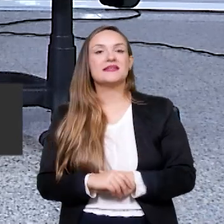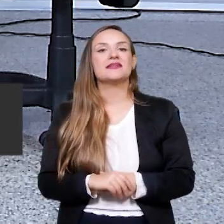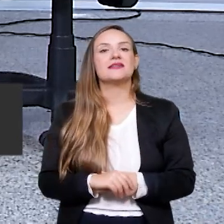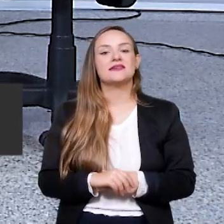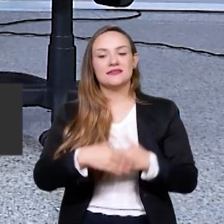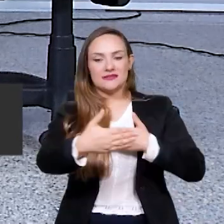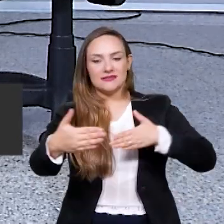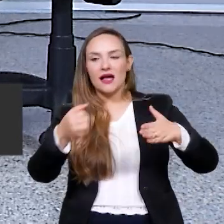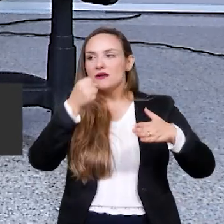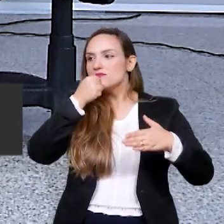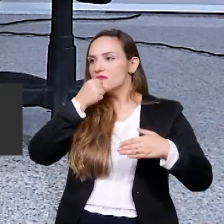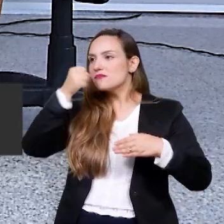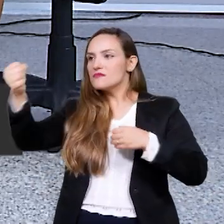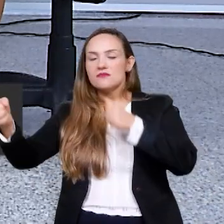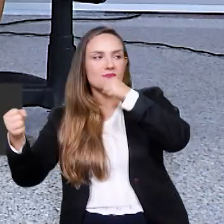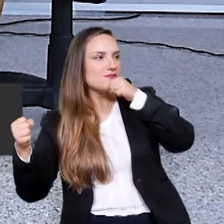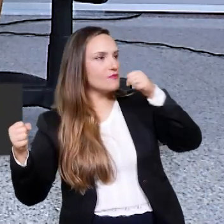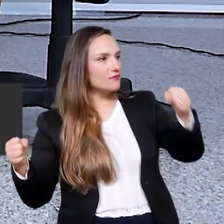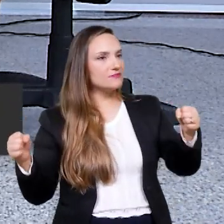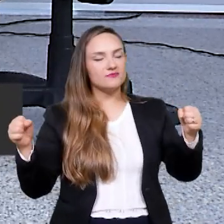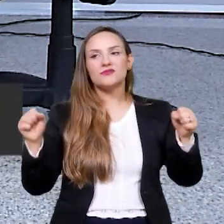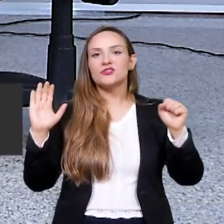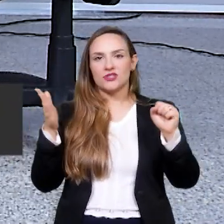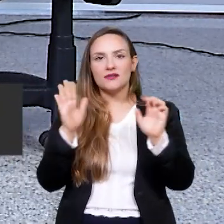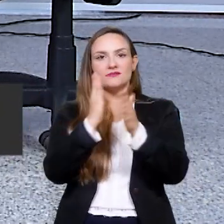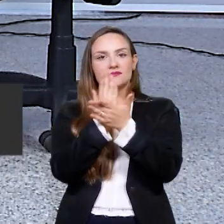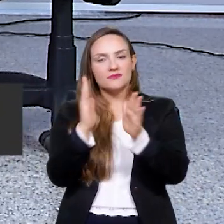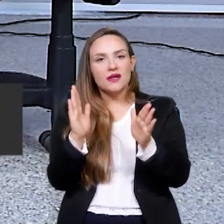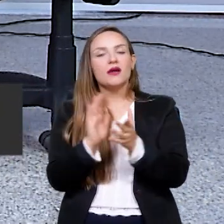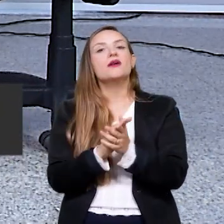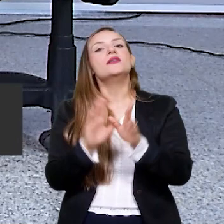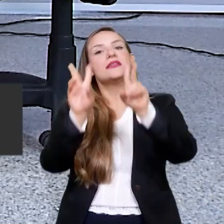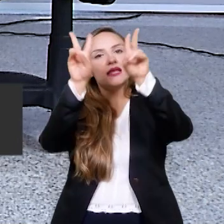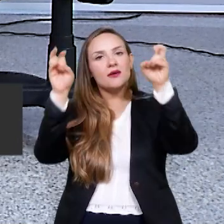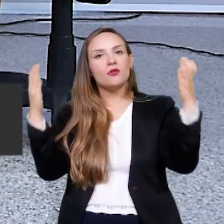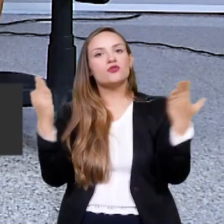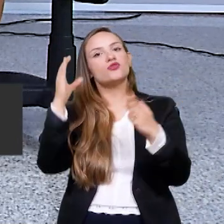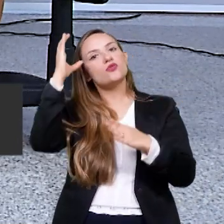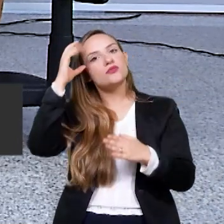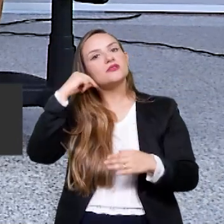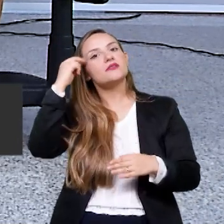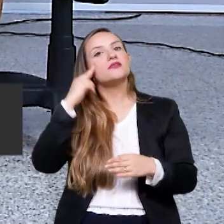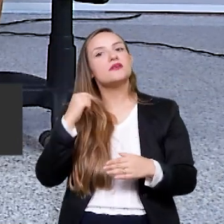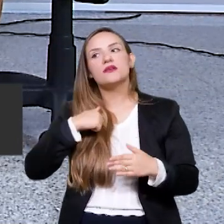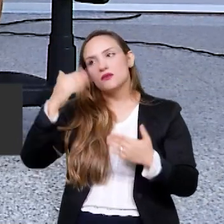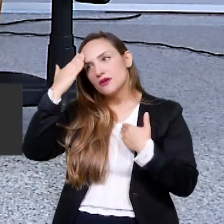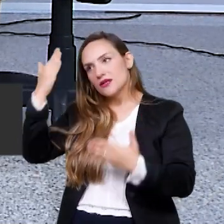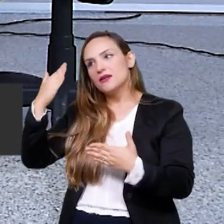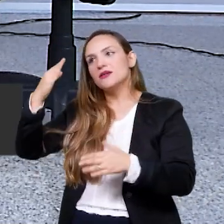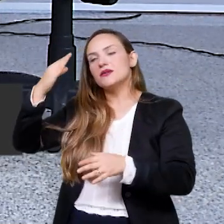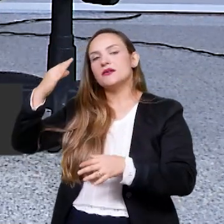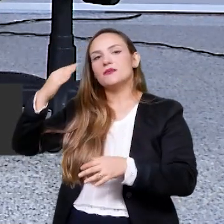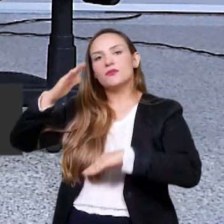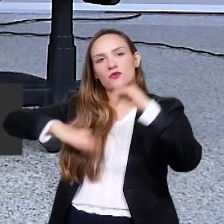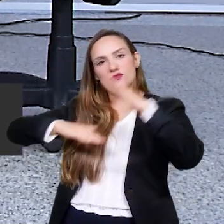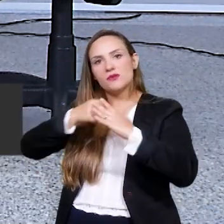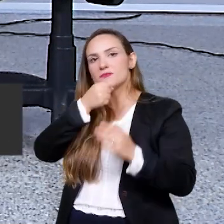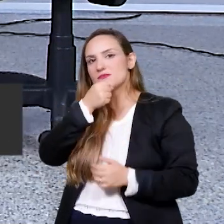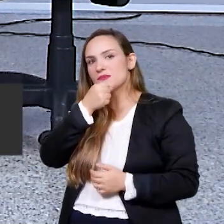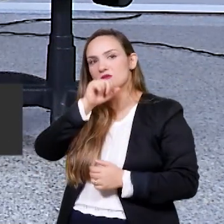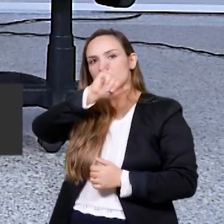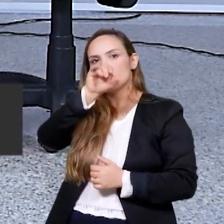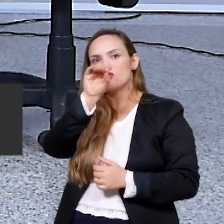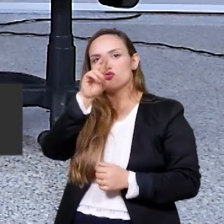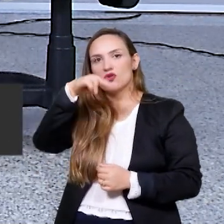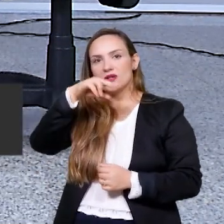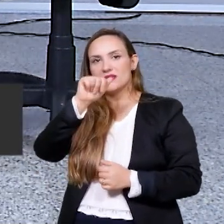fica por aqui, o Sala de Imprensa está terminando. O tema desta edição foi Consciência Negra e eu agradeço a jornalista e